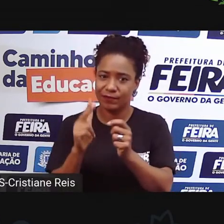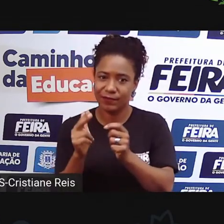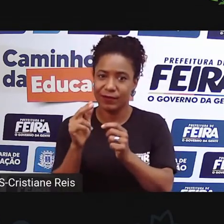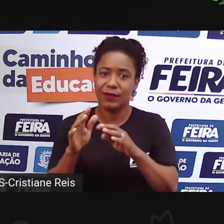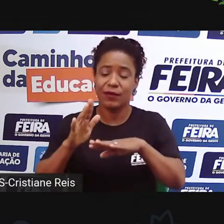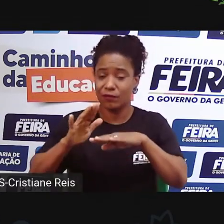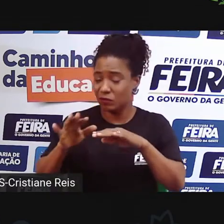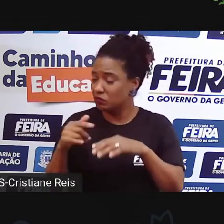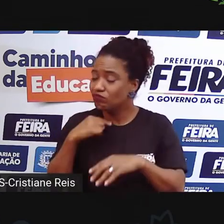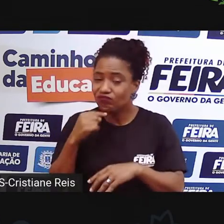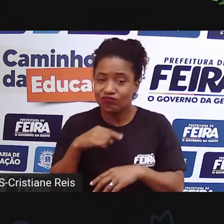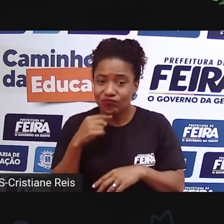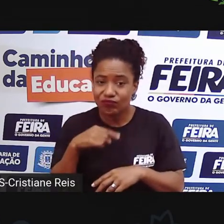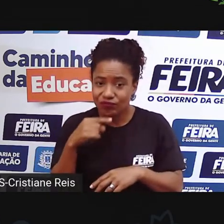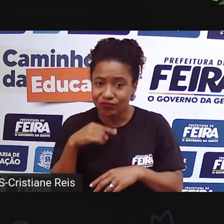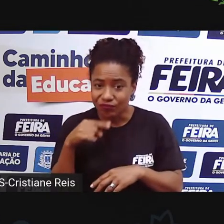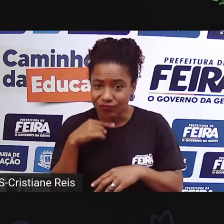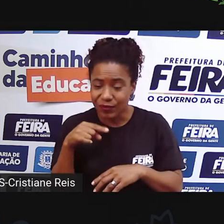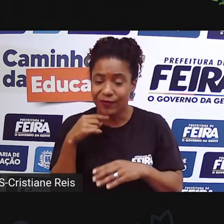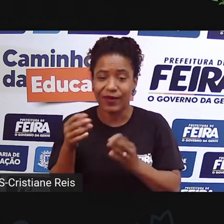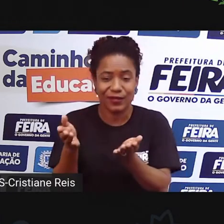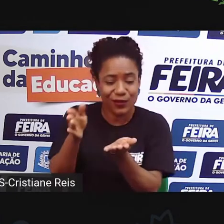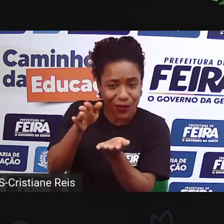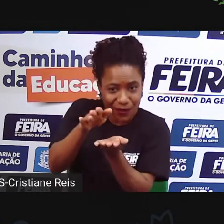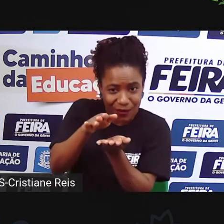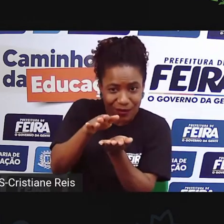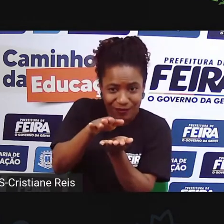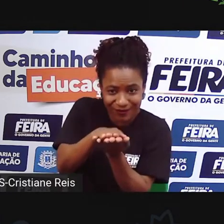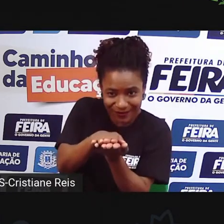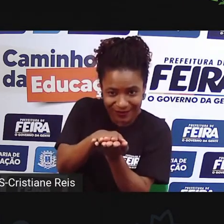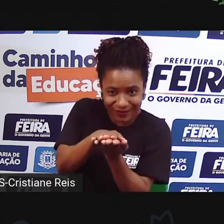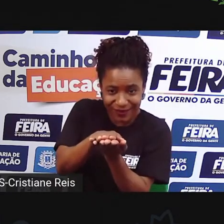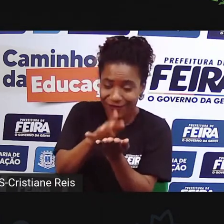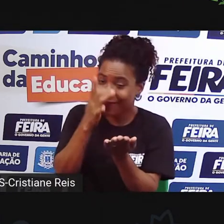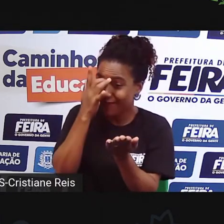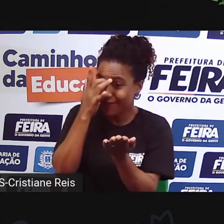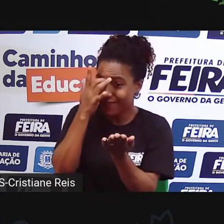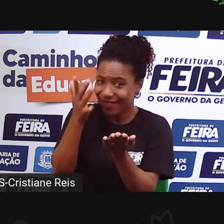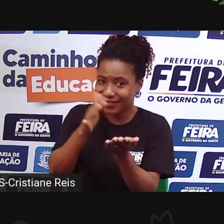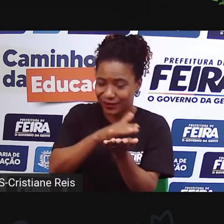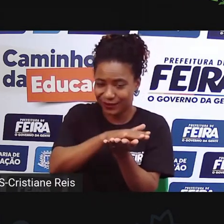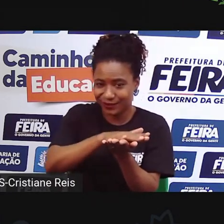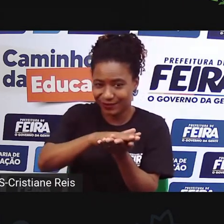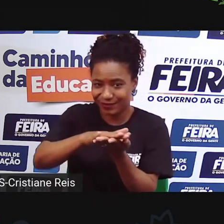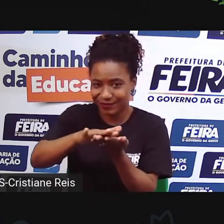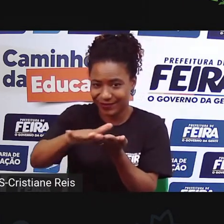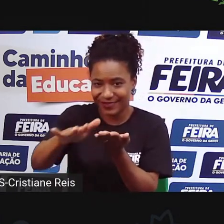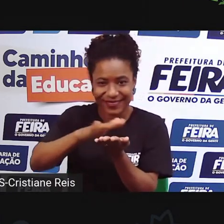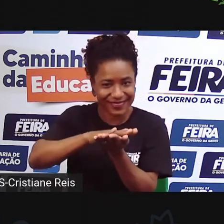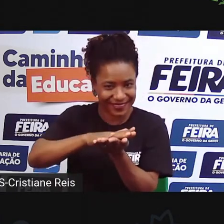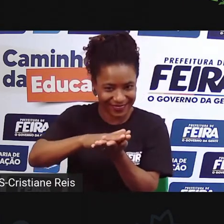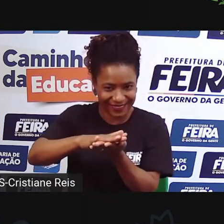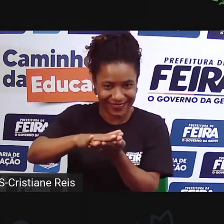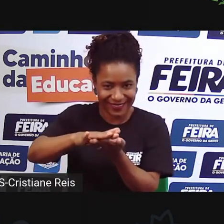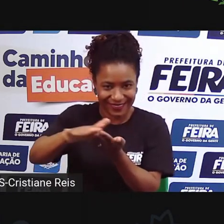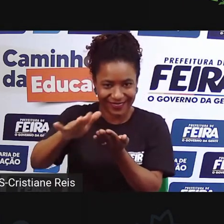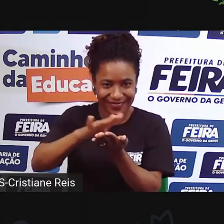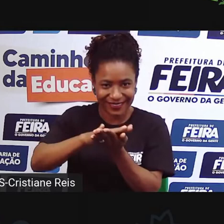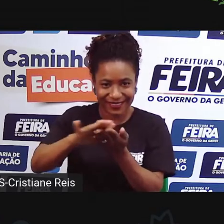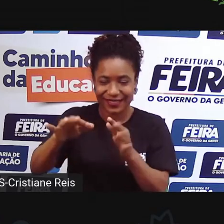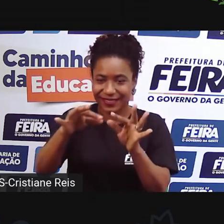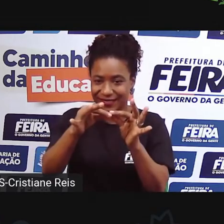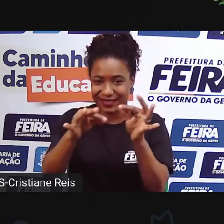faz? Você dobra a folha. Passa a mão bem firme na pontinha dela